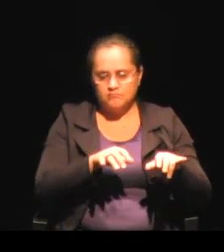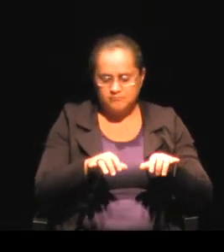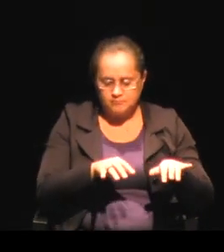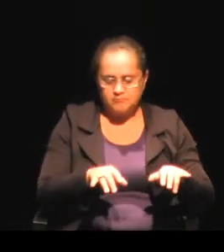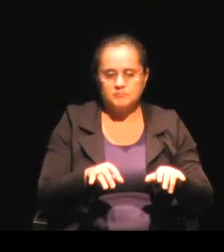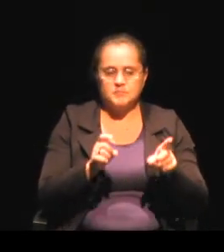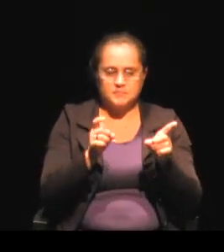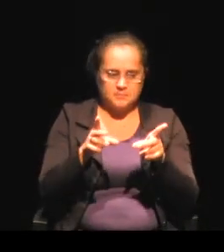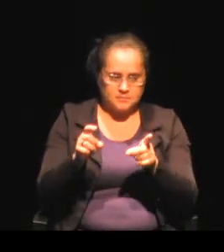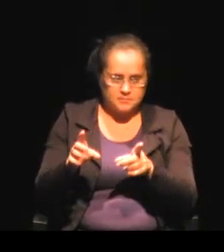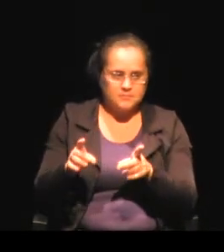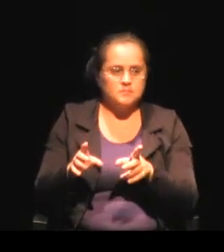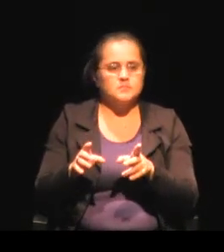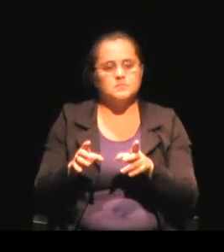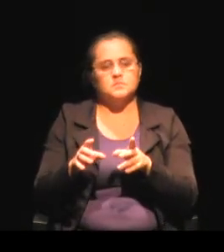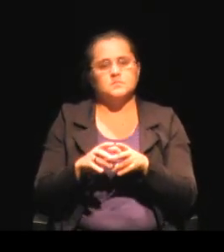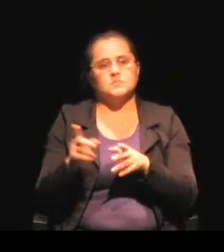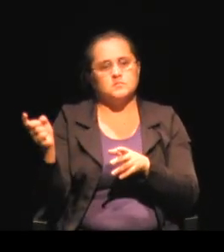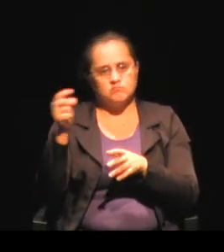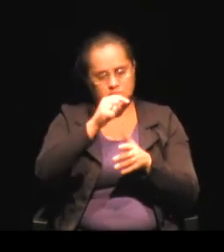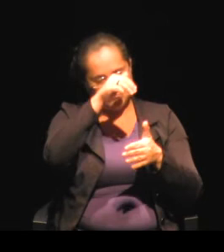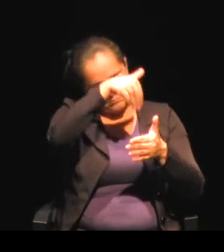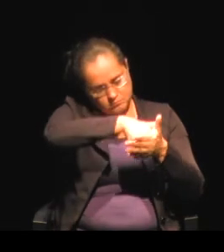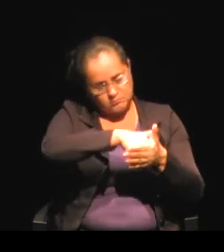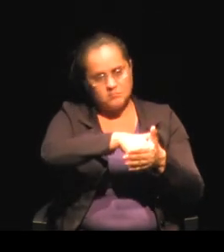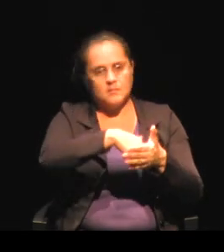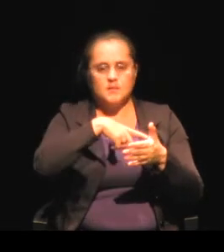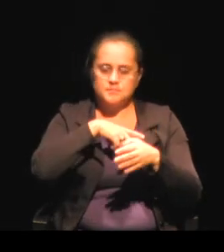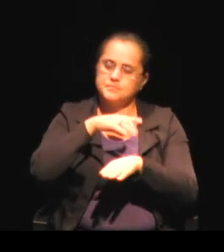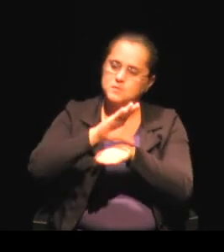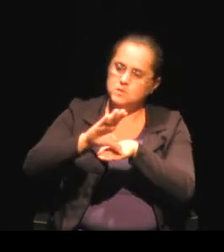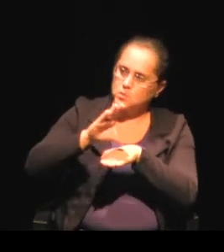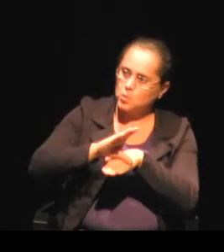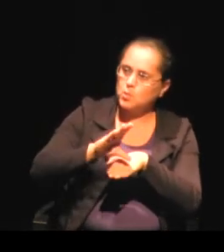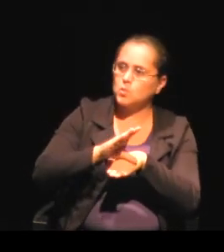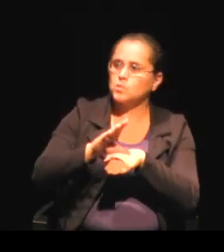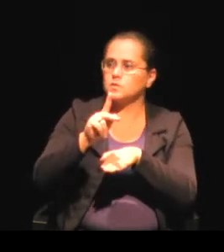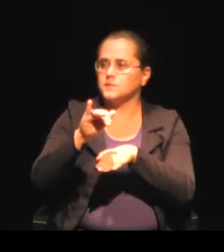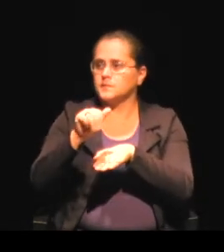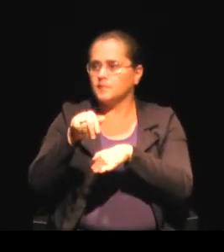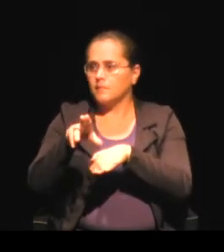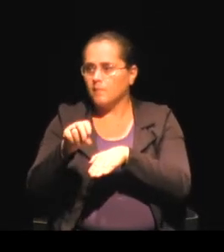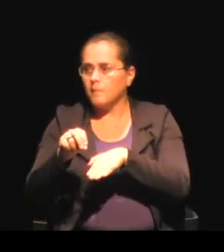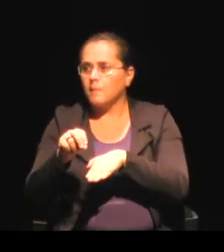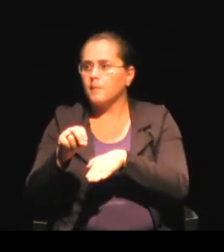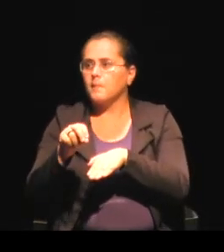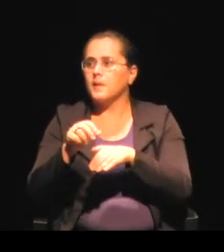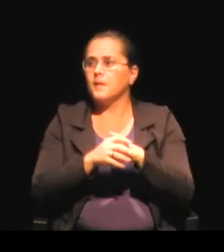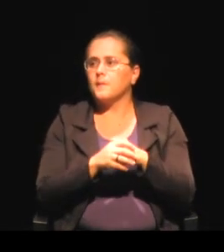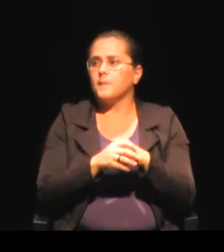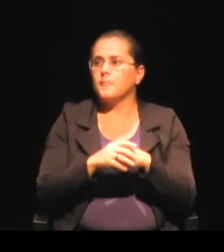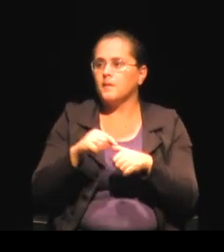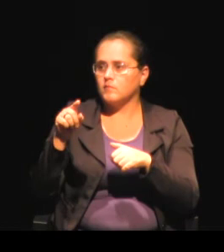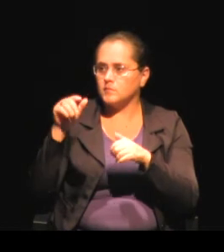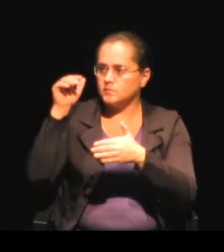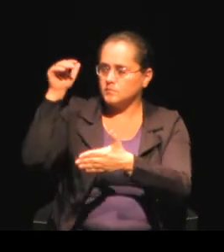almoçar, junto com o menino que estuda nas escolas. É uma área de convivência dentro, que é esse espaço aqui. Talvez tenha alguma imagem dele para a